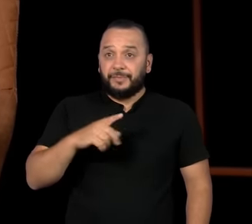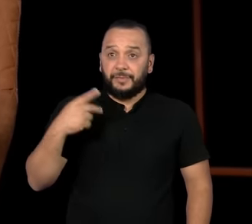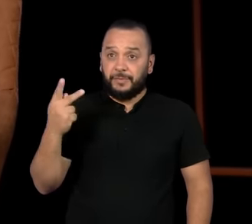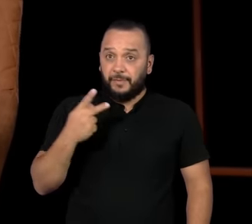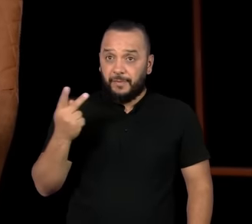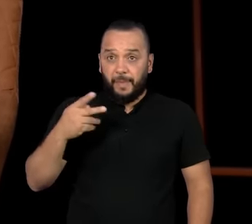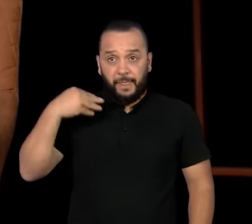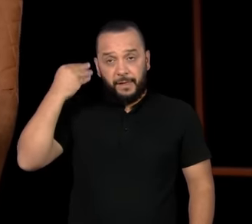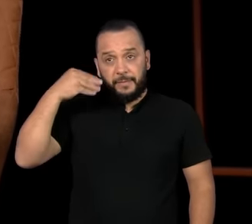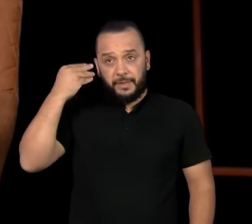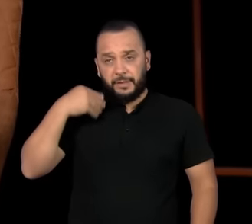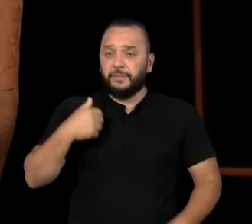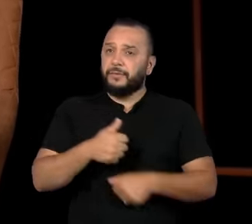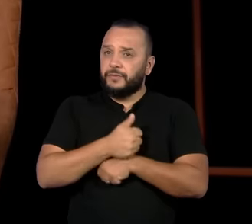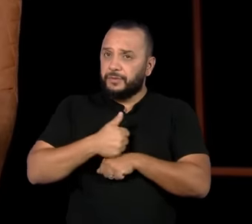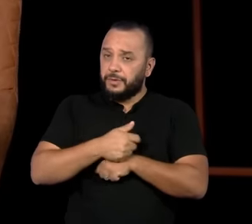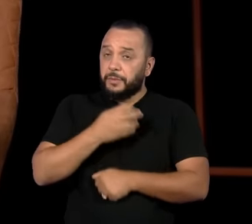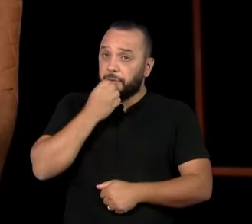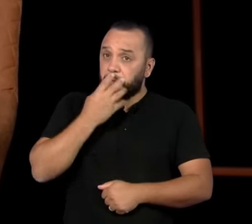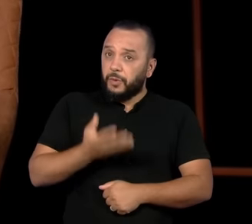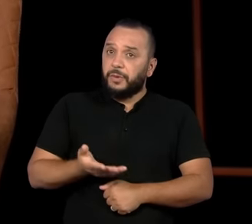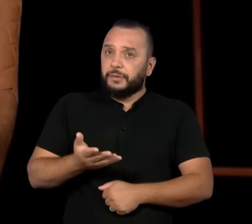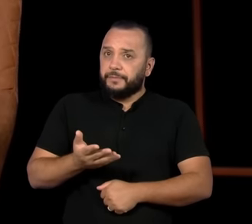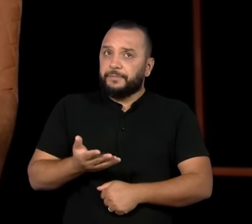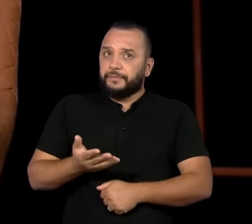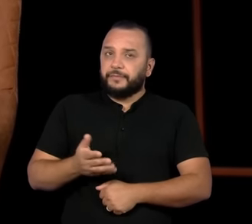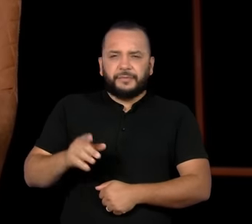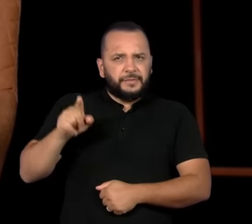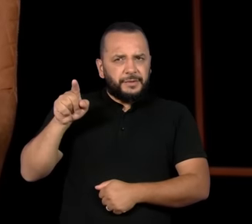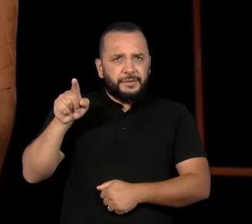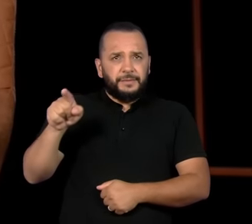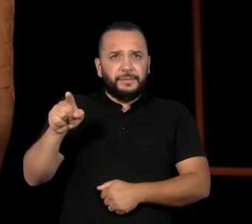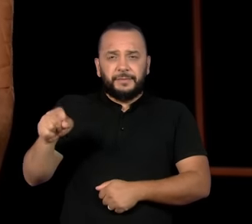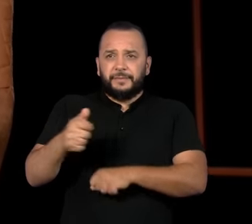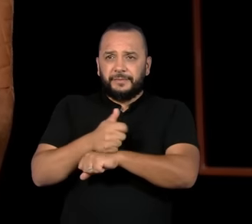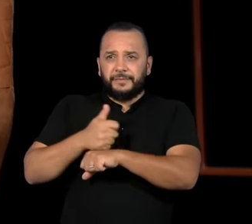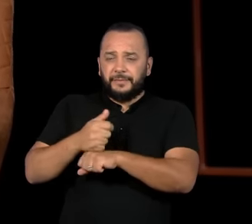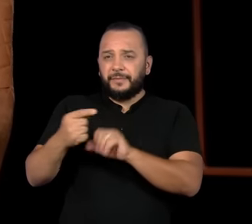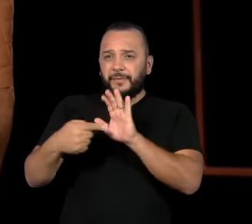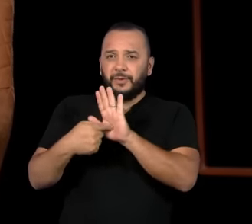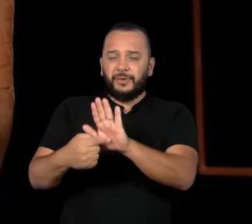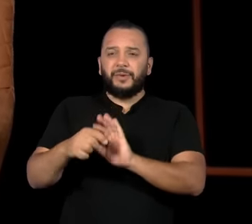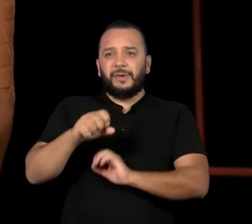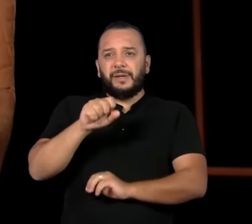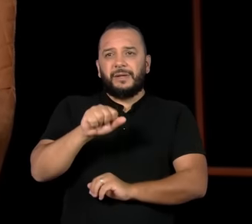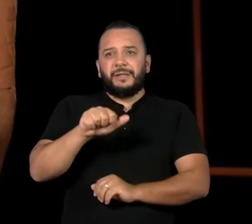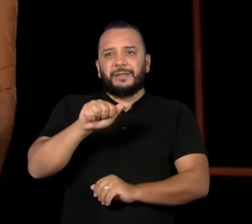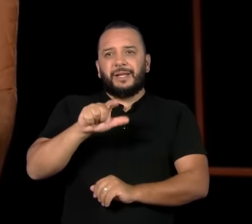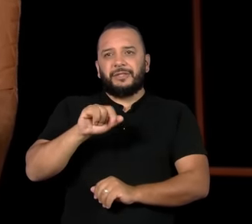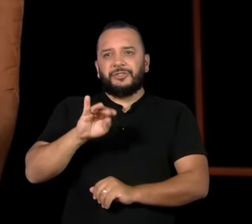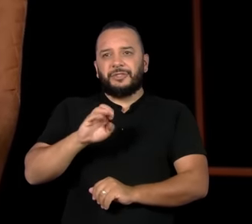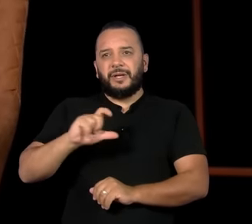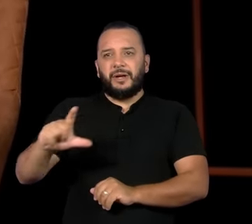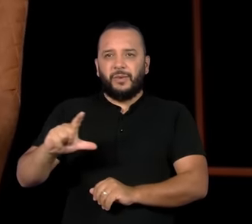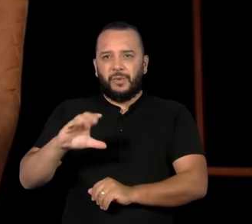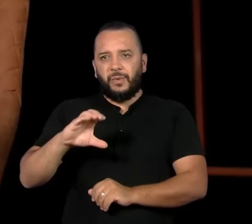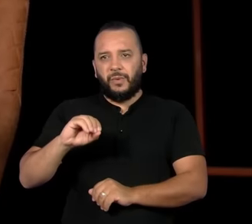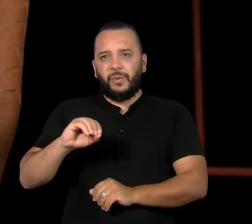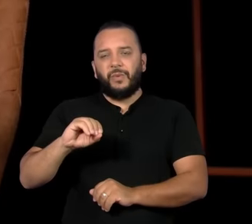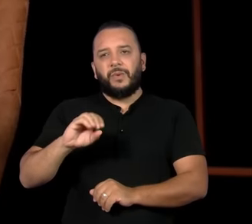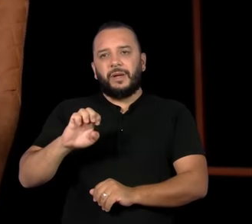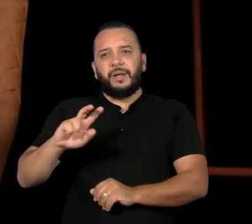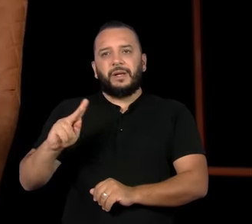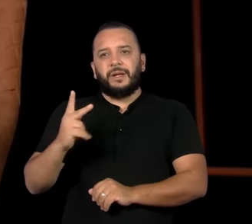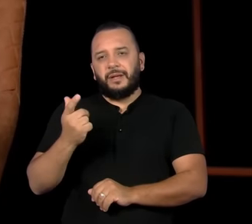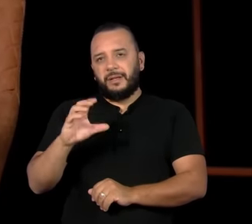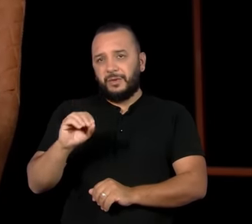experiências profissionais muito... Esse profissional que apareceu aí, o Salatiel Coelho, que ele era uma coisa que não existe